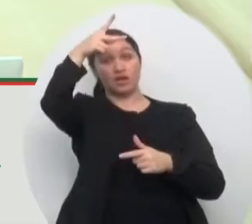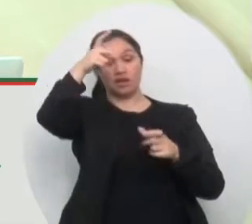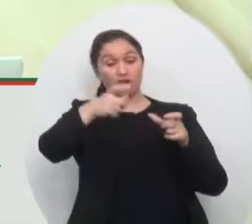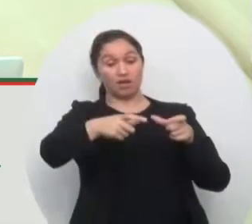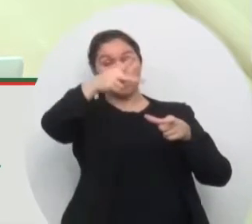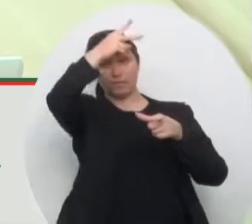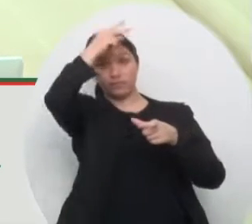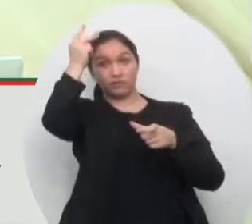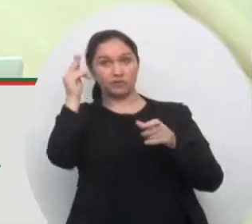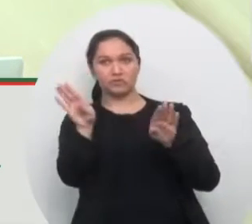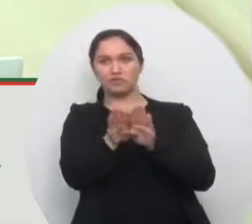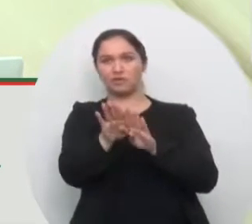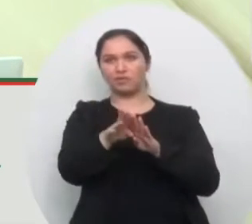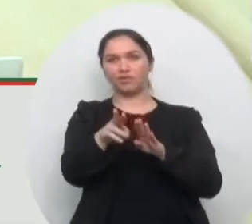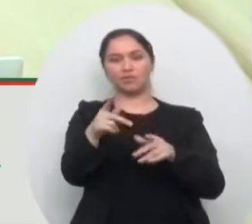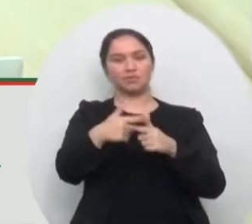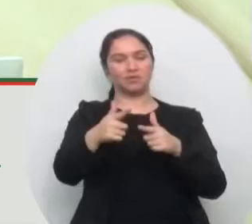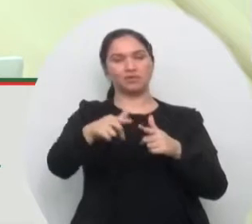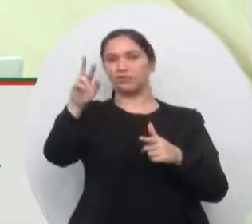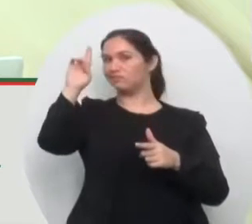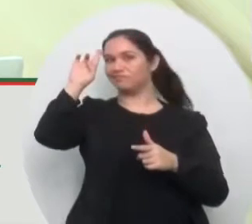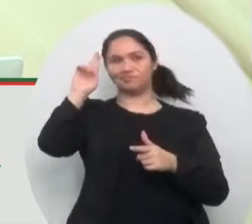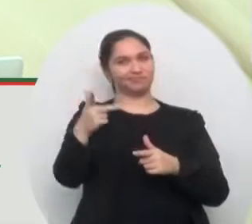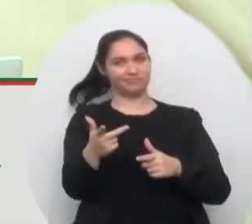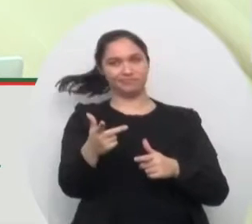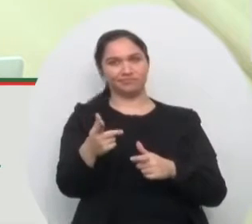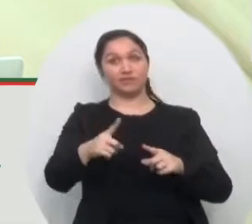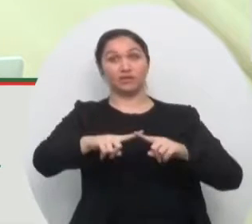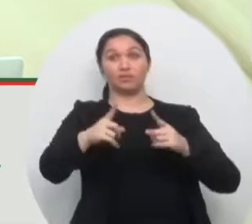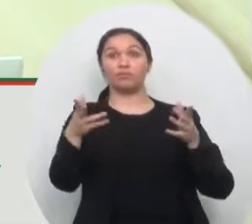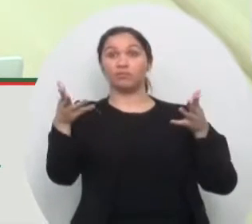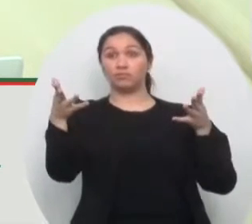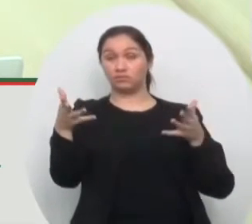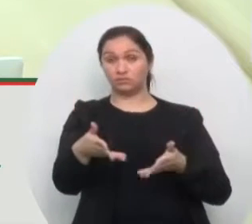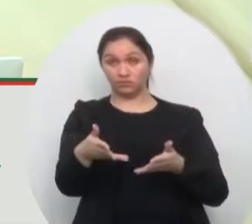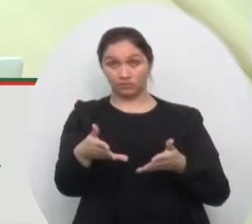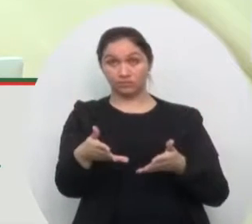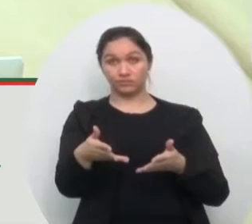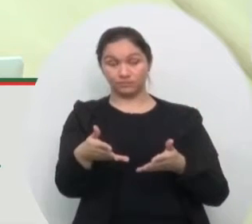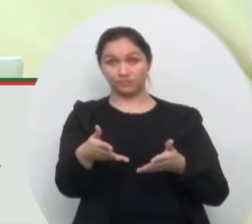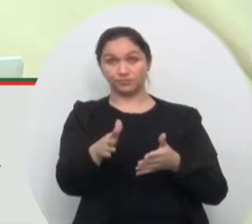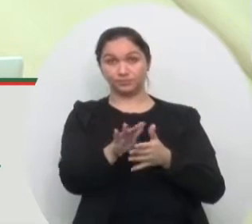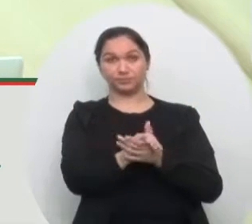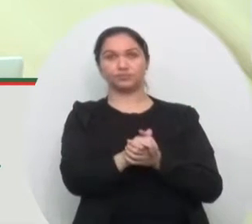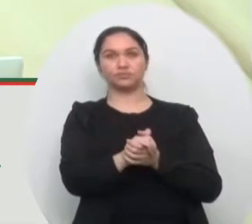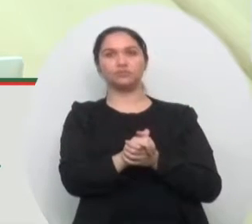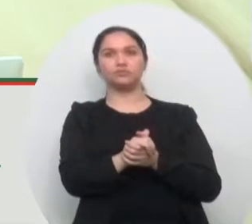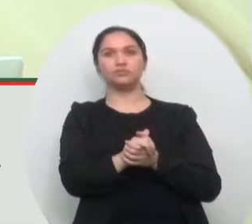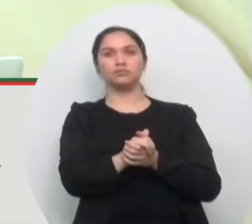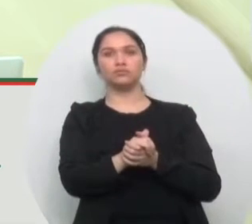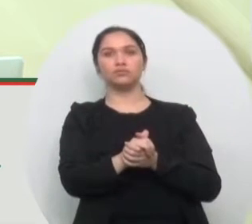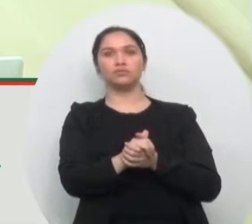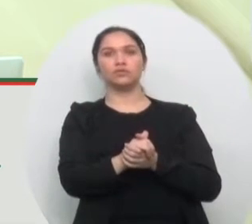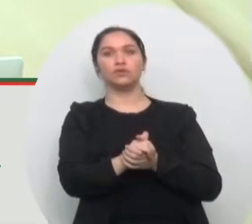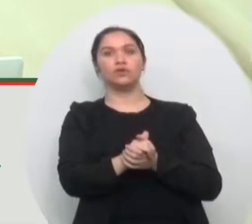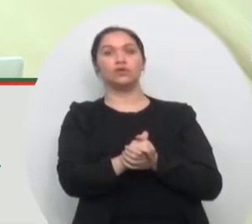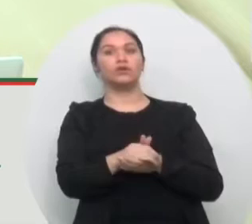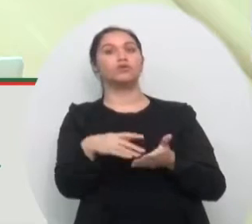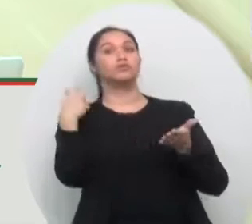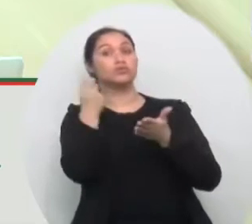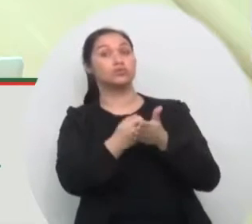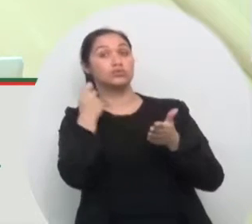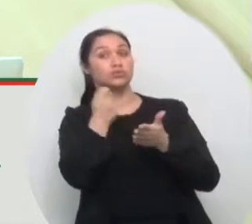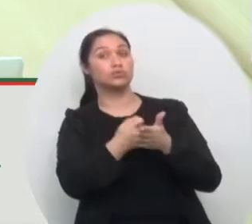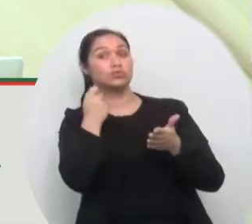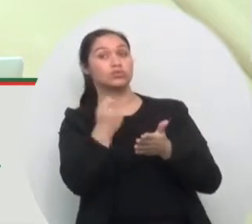na verdade, agora sim vai ter uma briga um pouco maior, mas a gente, antes de começar a guerrear de verdade, a gente conta com o apoio de vocês